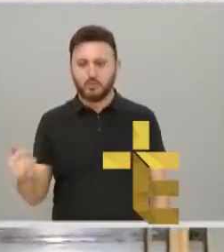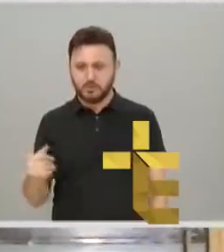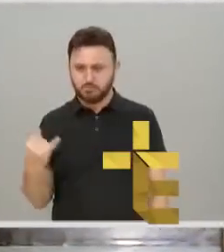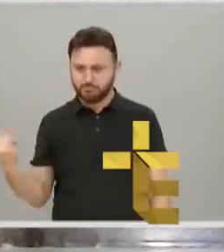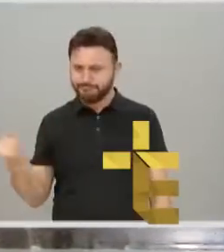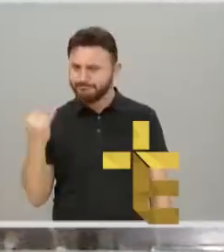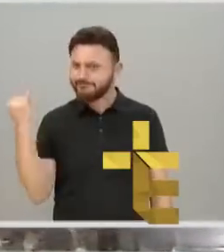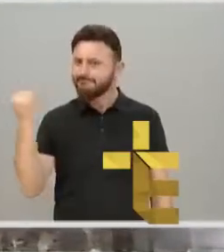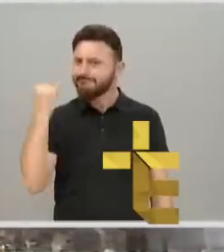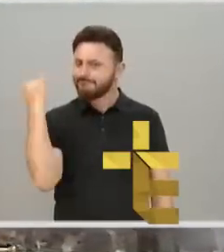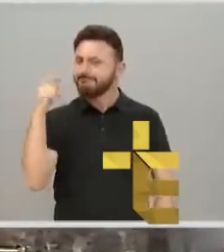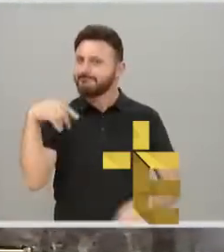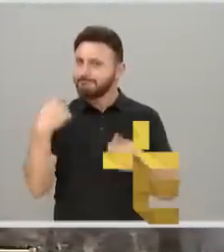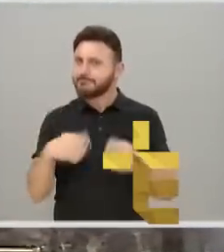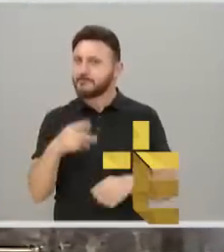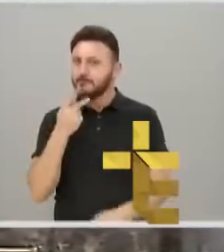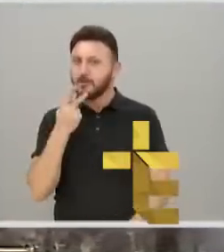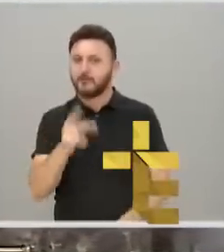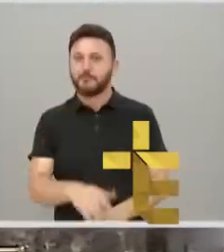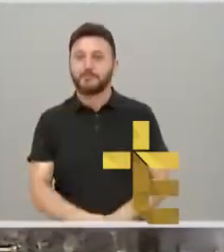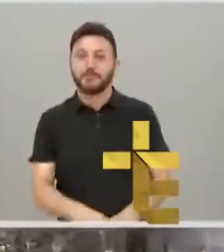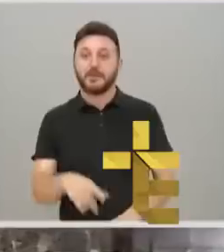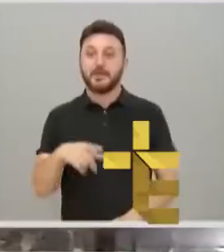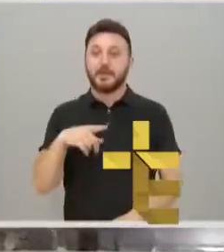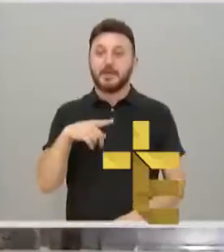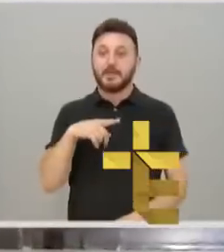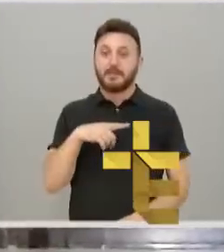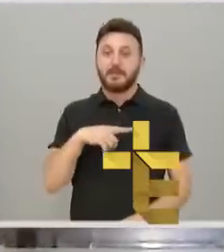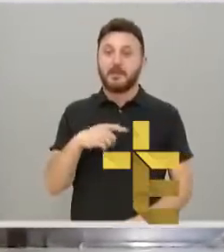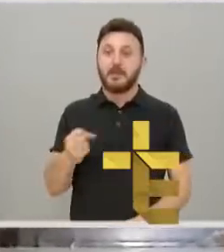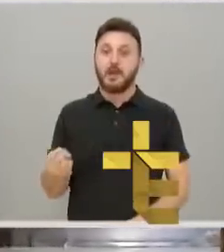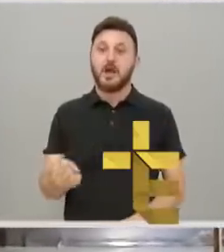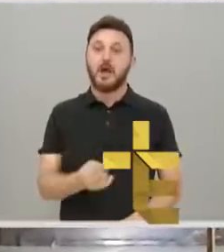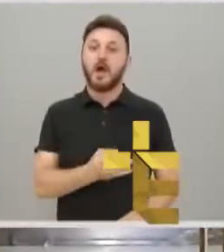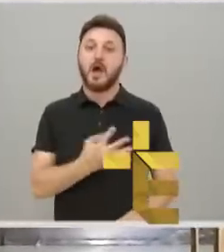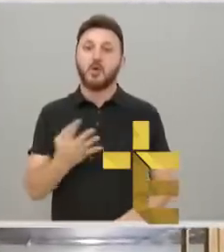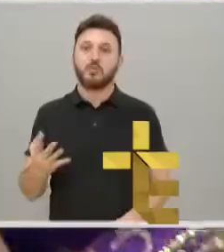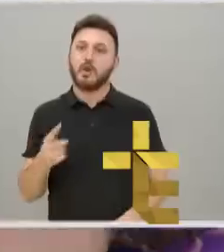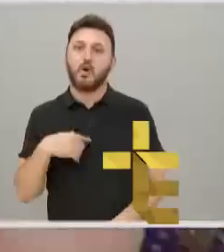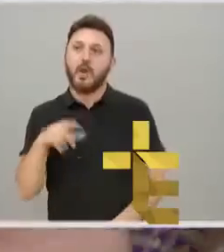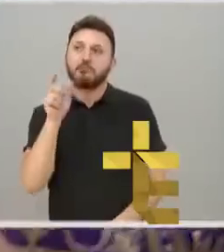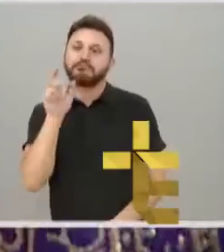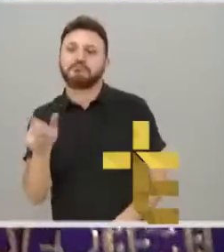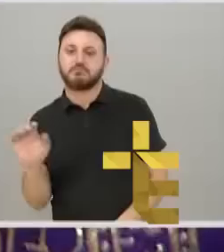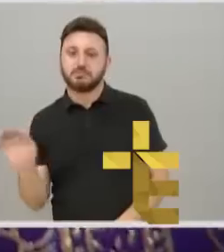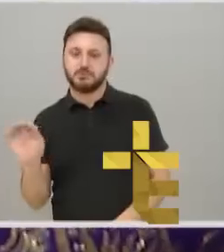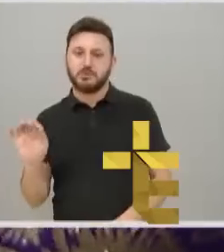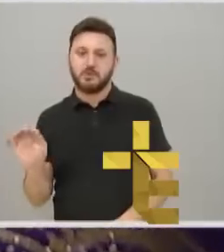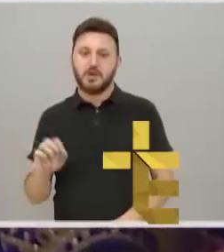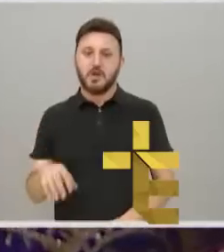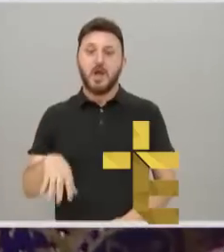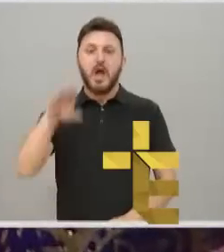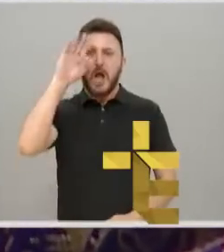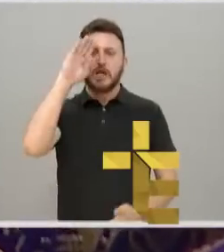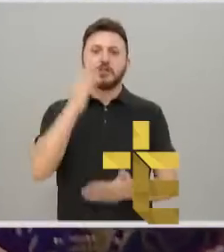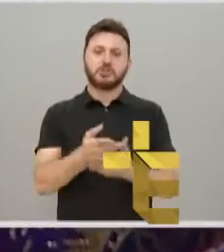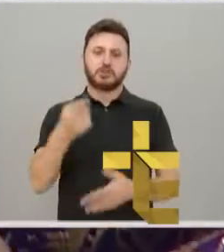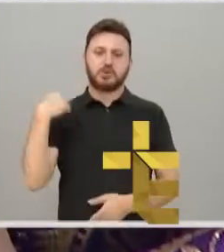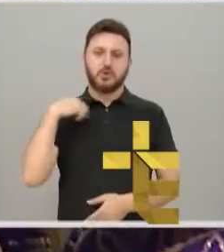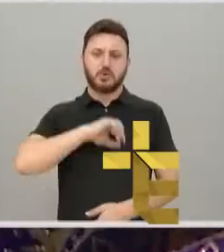dizer. Existe uma maledicência, sem criticar, acredite nos nossos